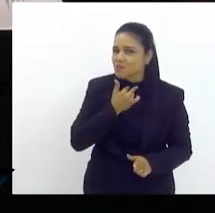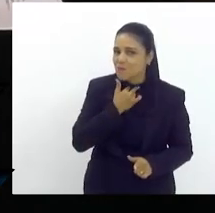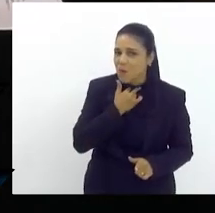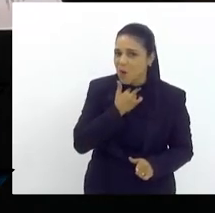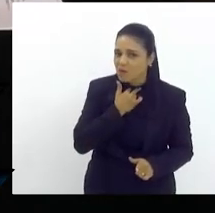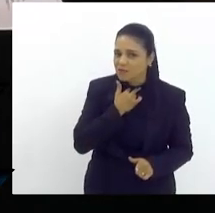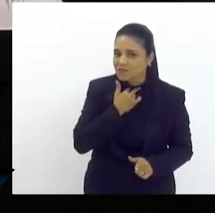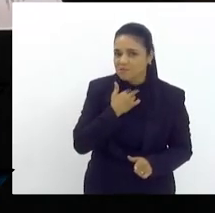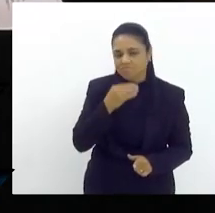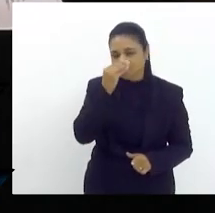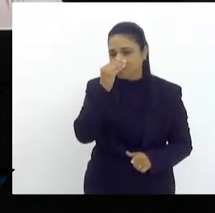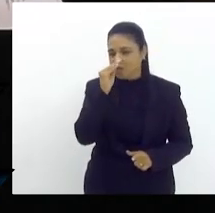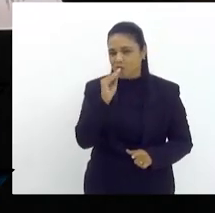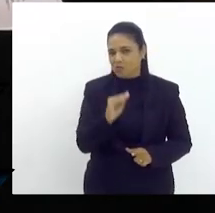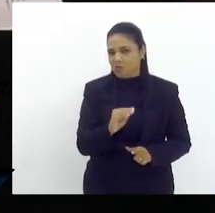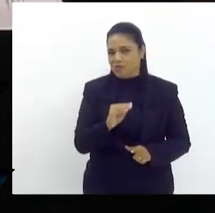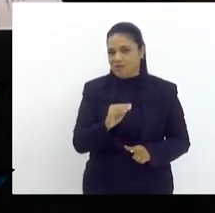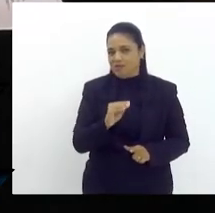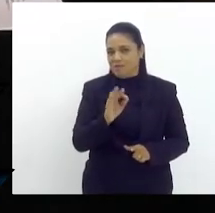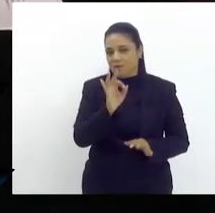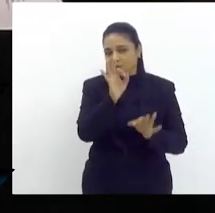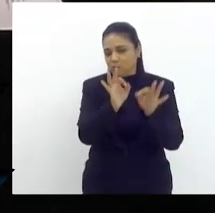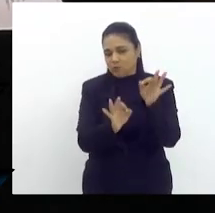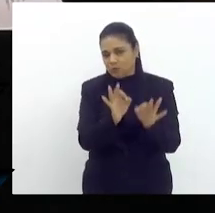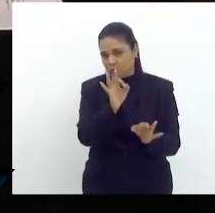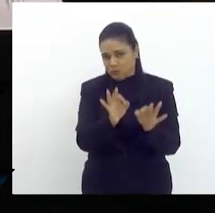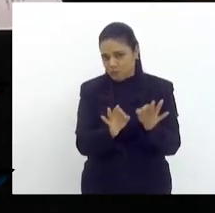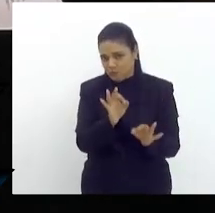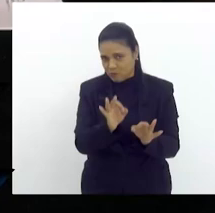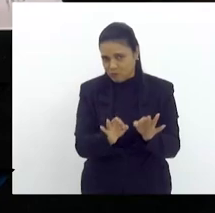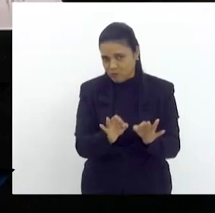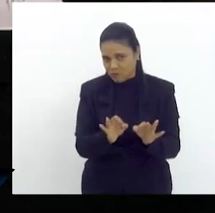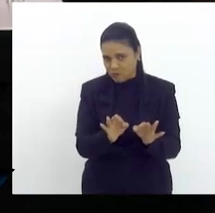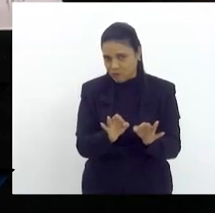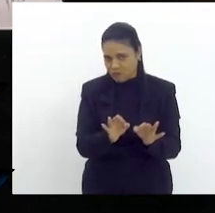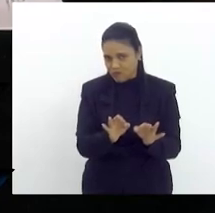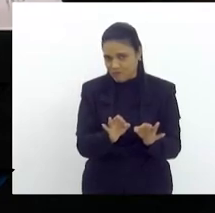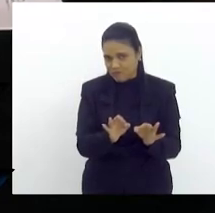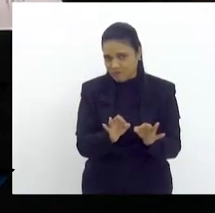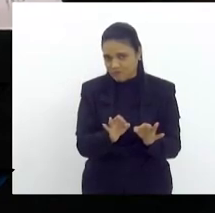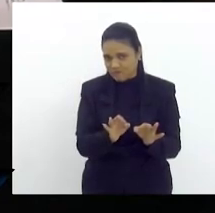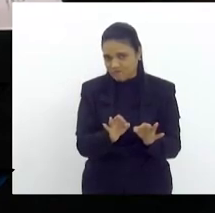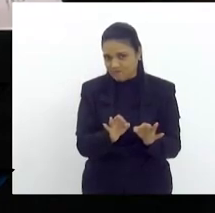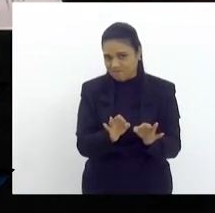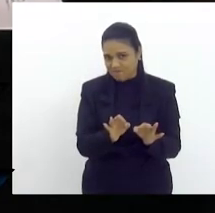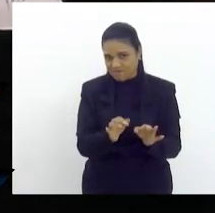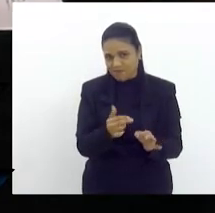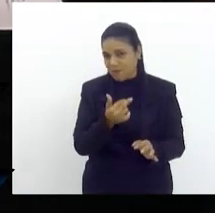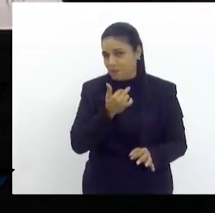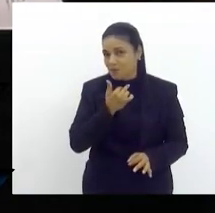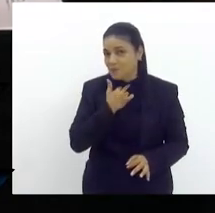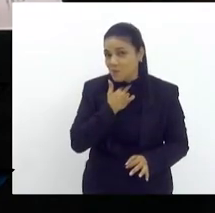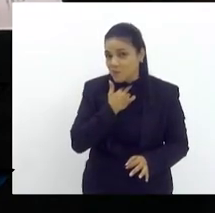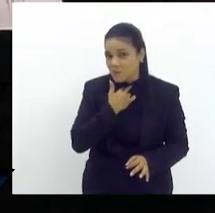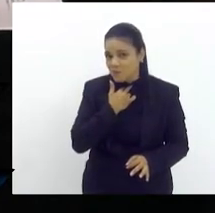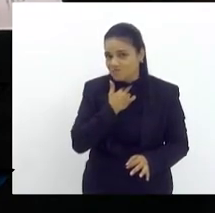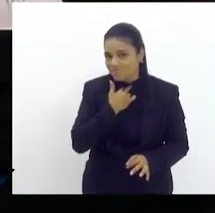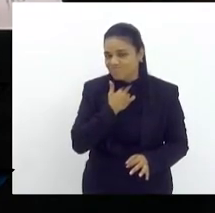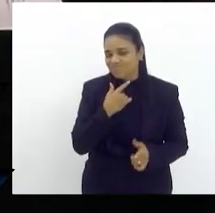ignorada pelo Judiciário olha que maravilha olha que